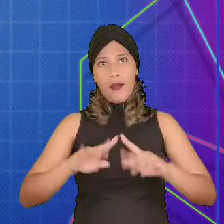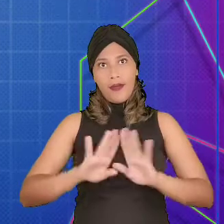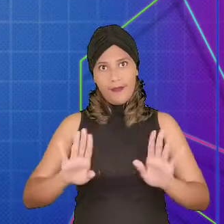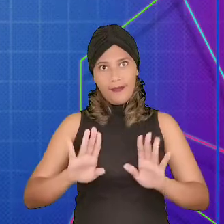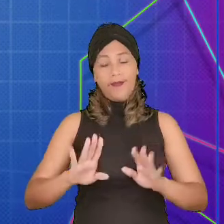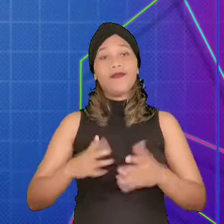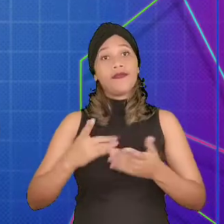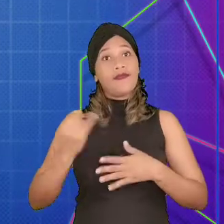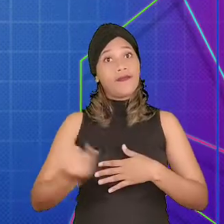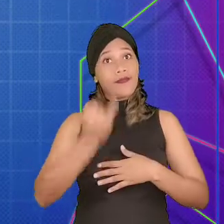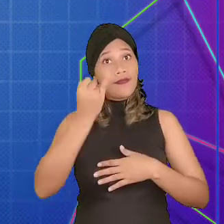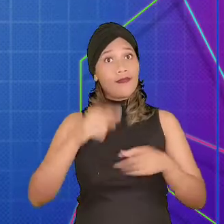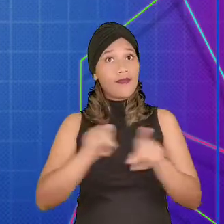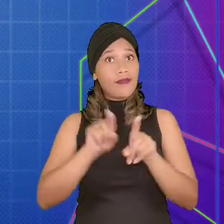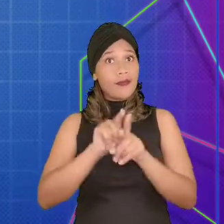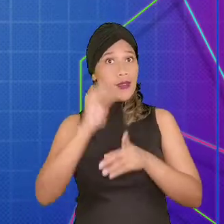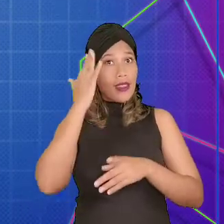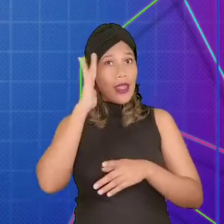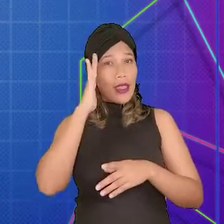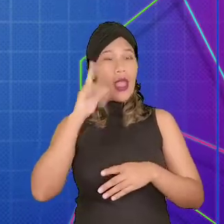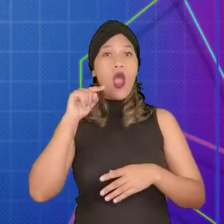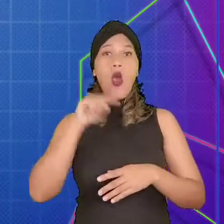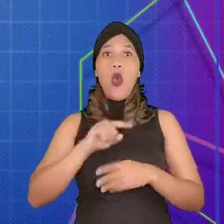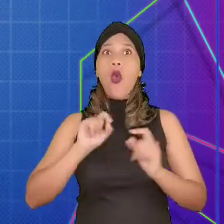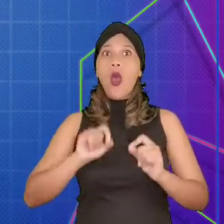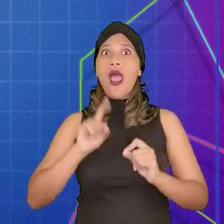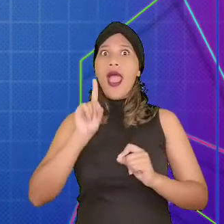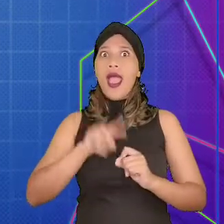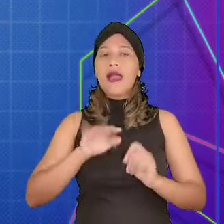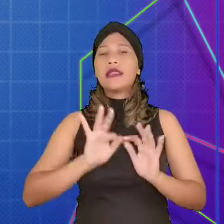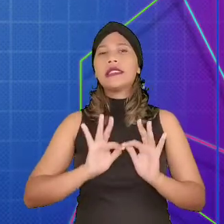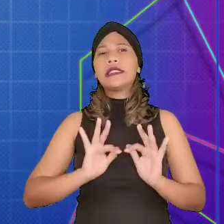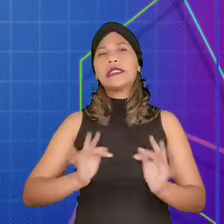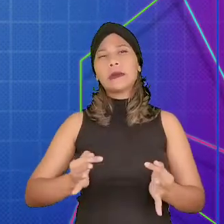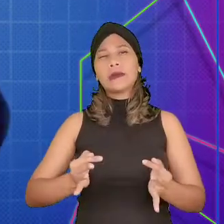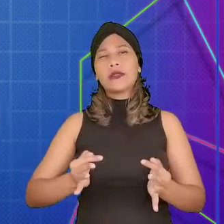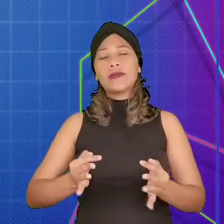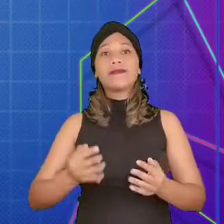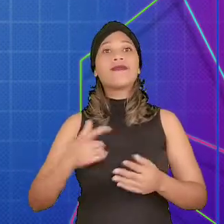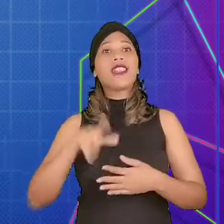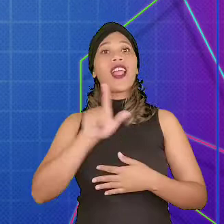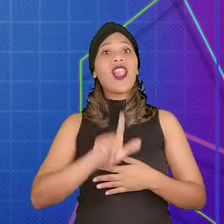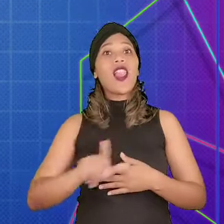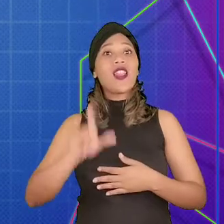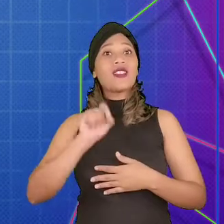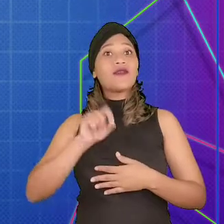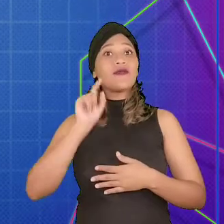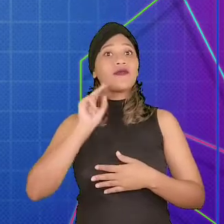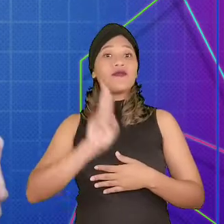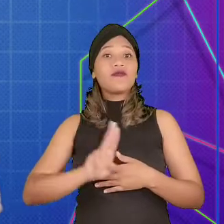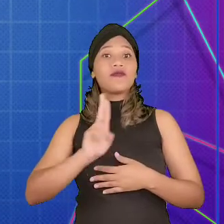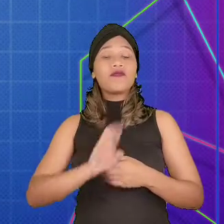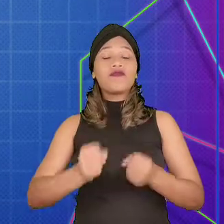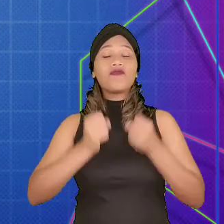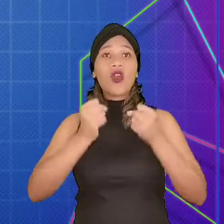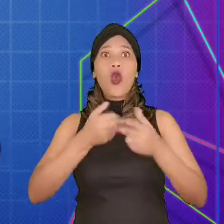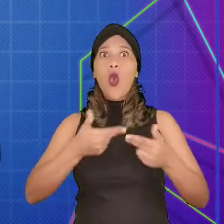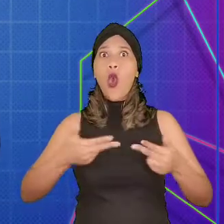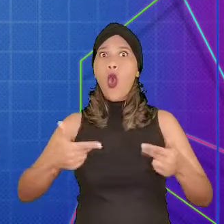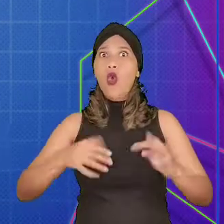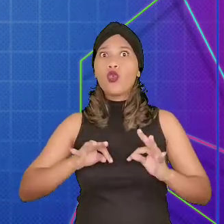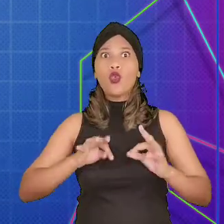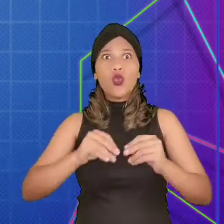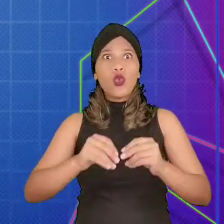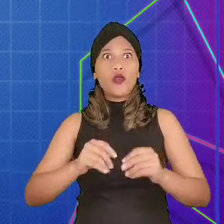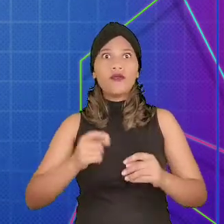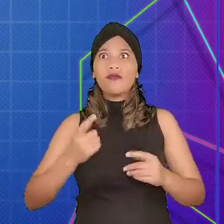basicamente. E é importante a gente entender isso como uma coisa muito simples. A lógica é utilizada em todas as coisas. Em